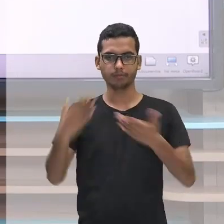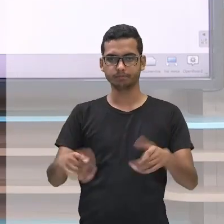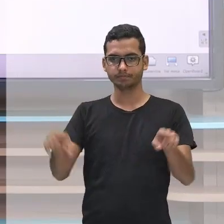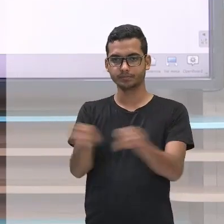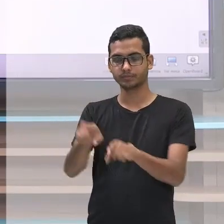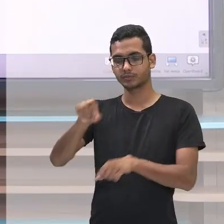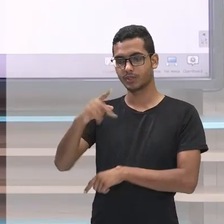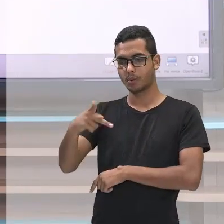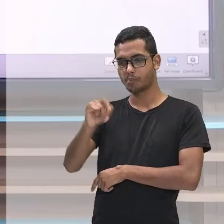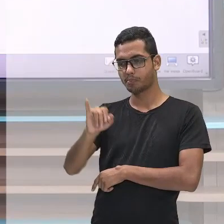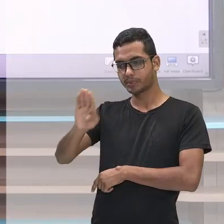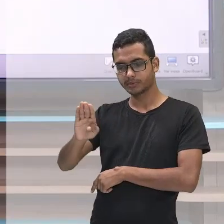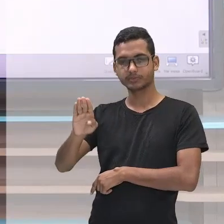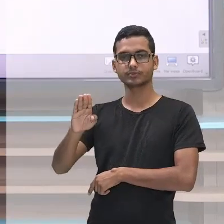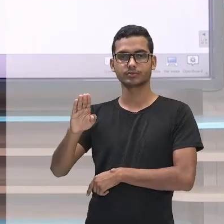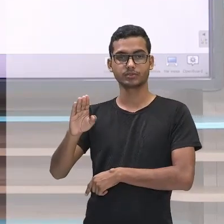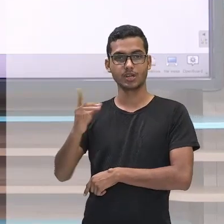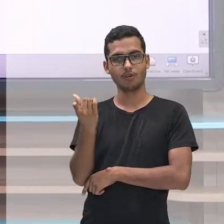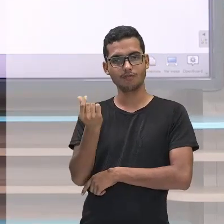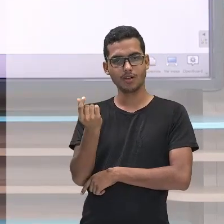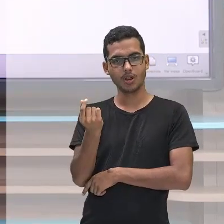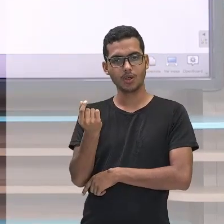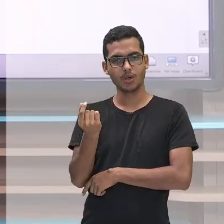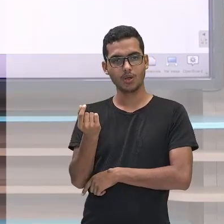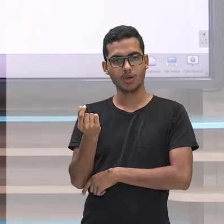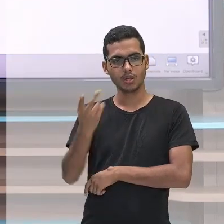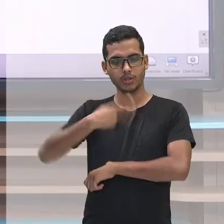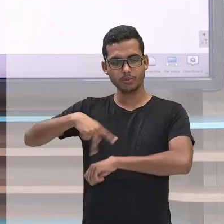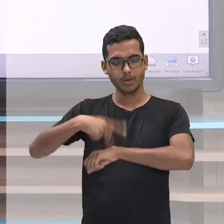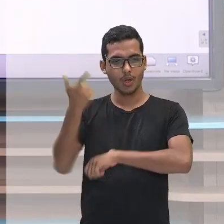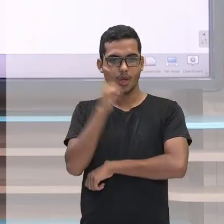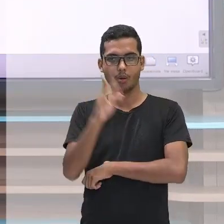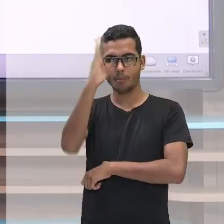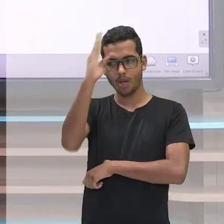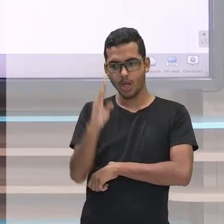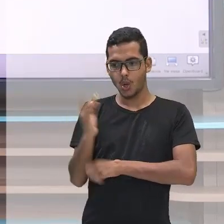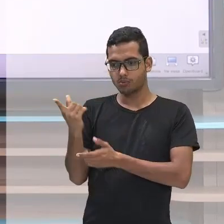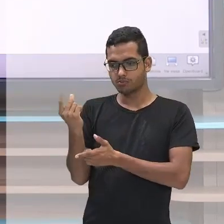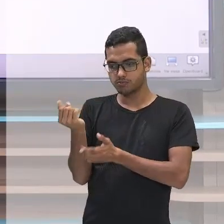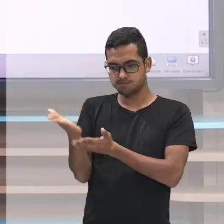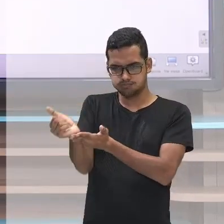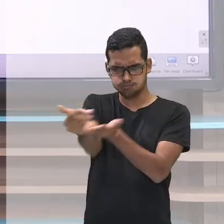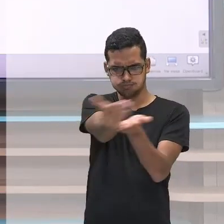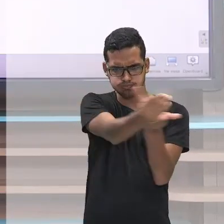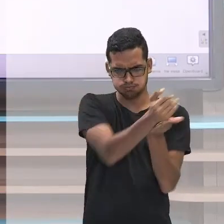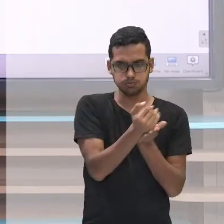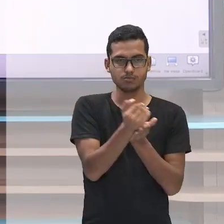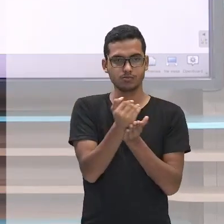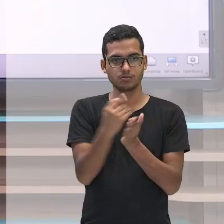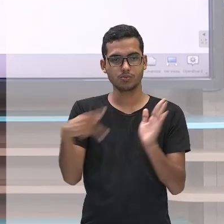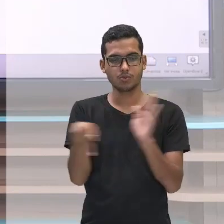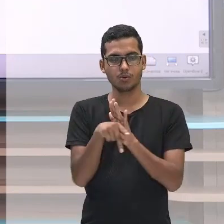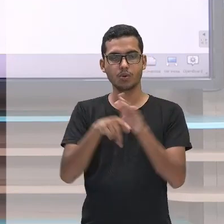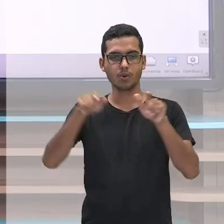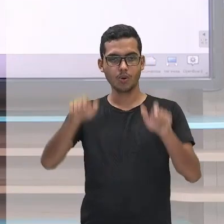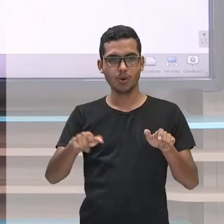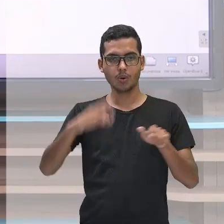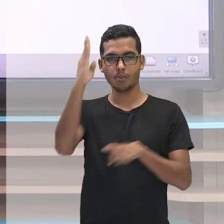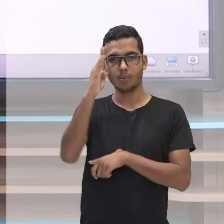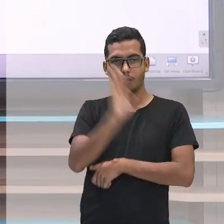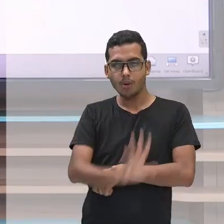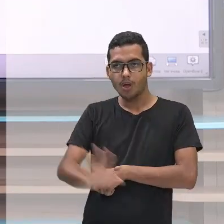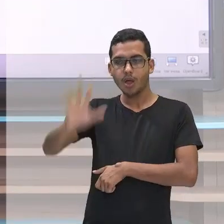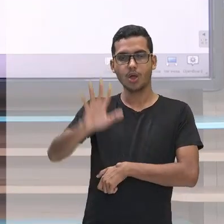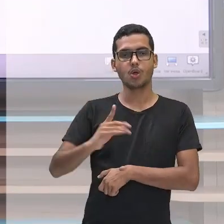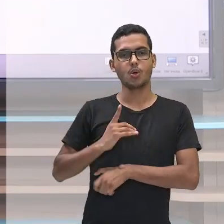que é o Produto Interno Bruto, de um determinado local. Eu quero analisar o Brasil, então eu vou fazer o somatório de